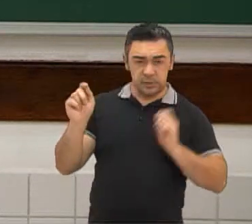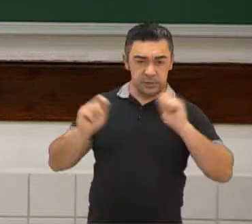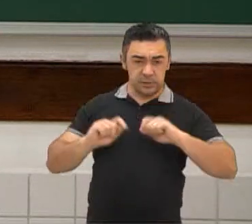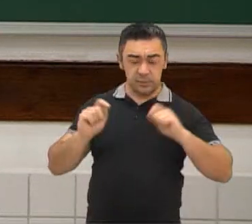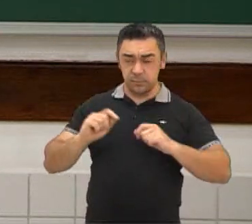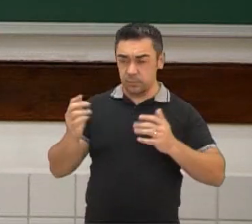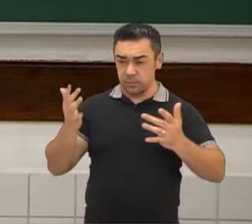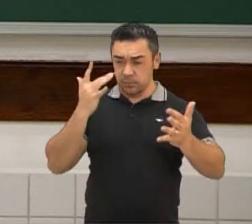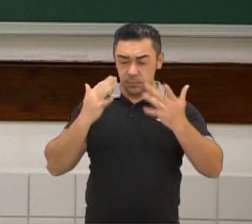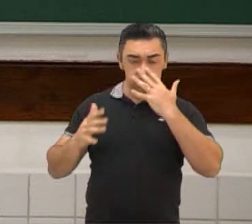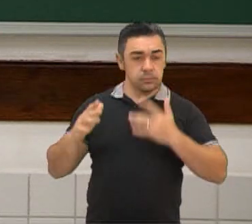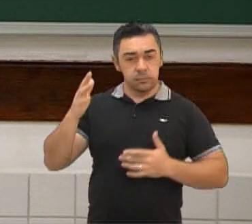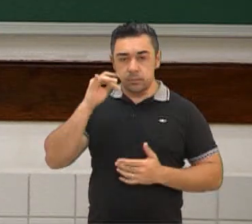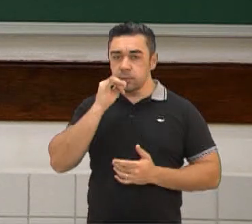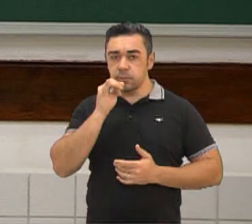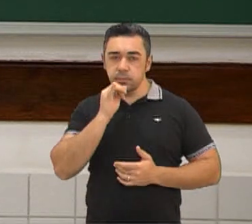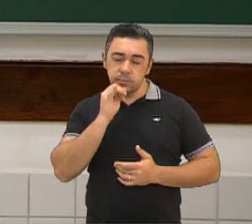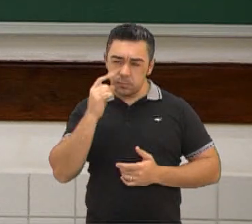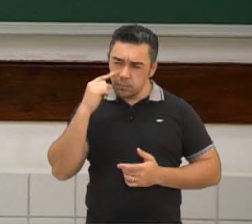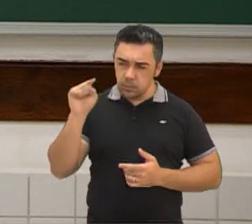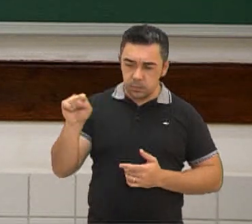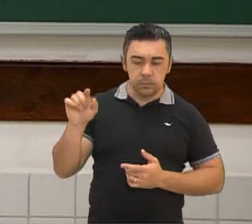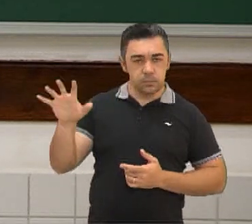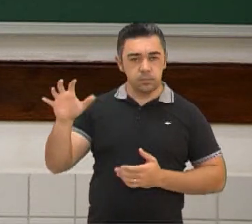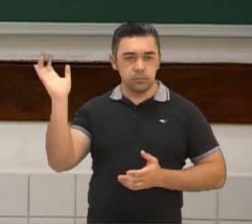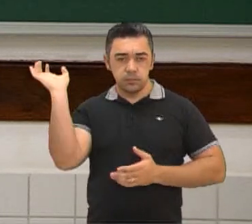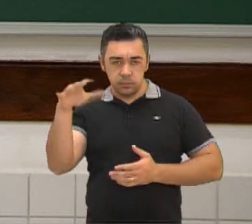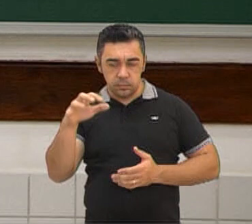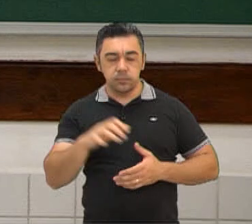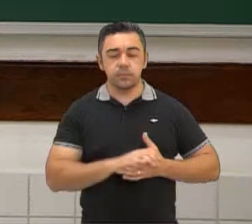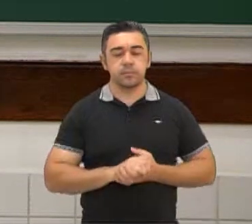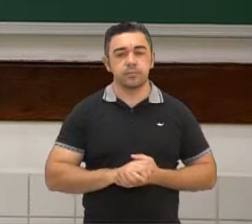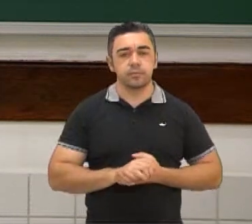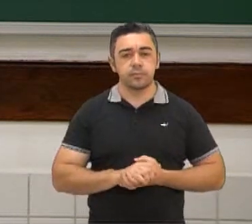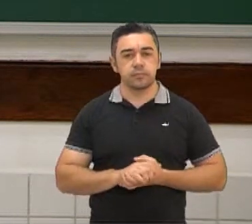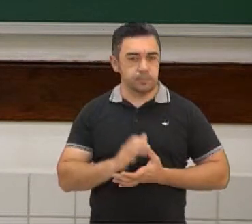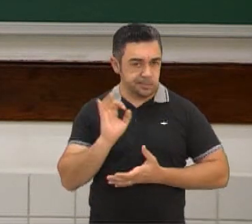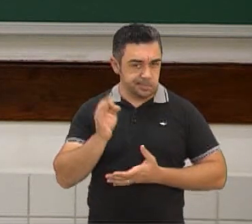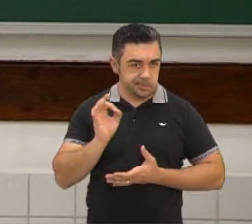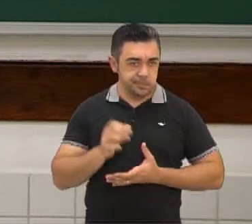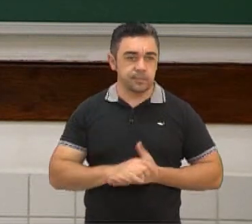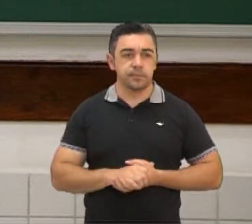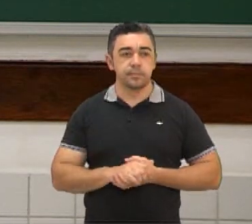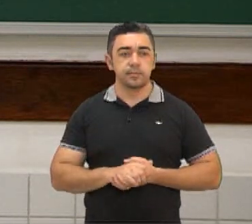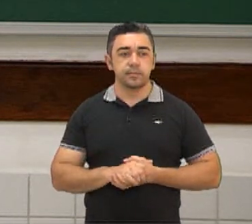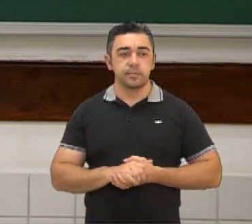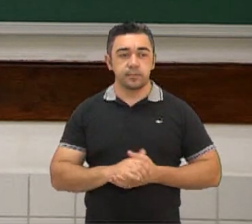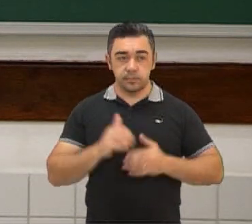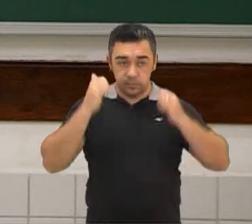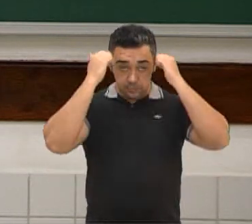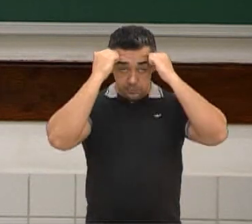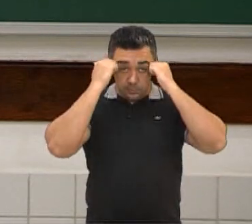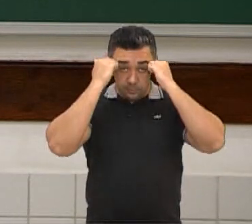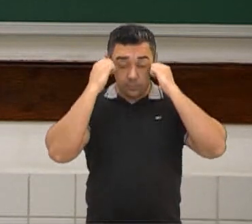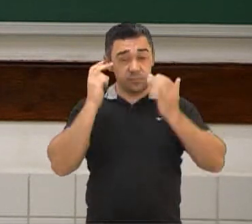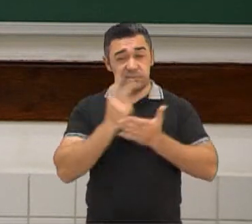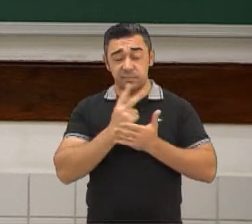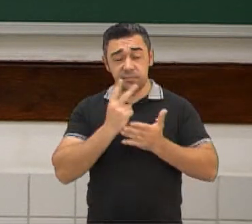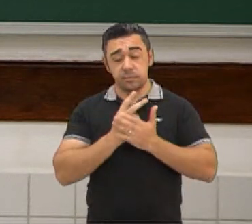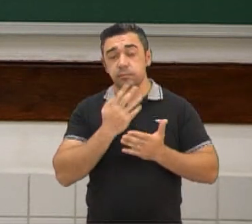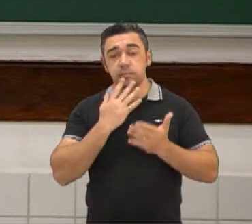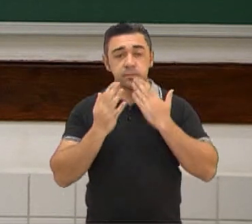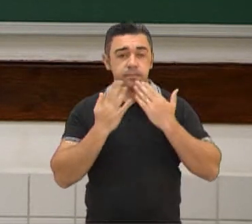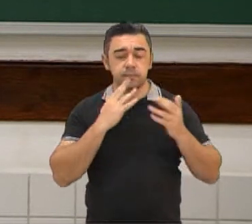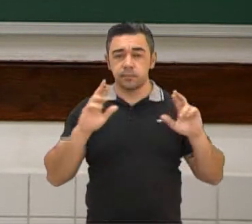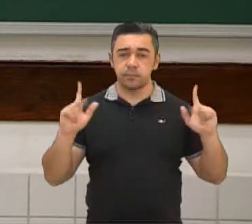ser identificada na superfície da piscina, certo? E as toucas normalmente são em cores